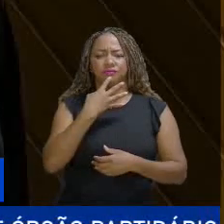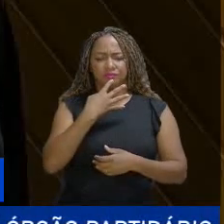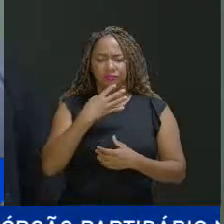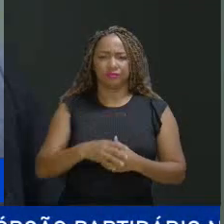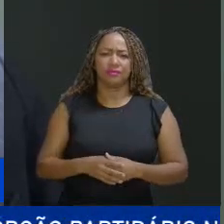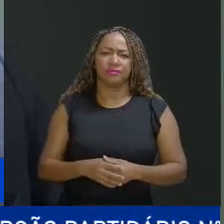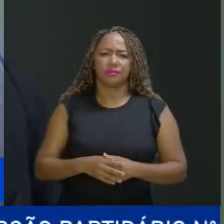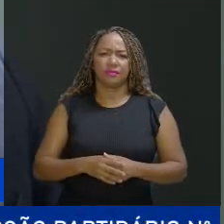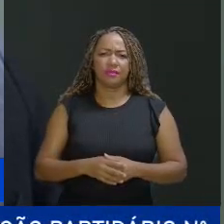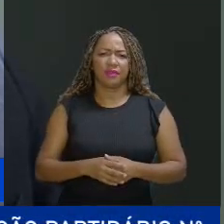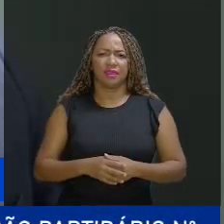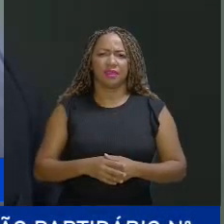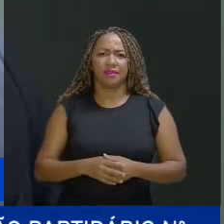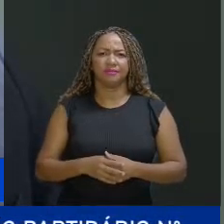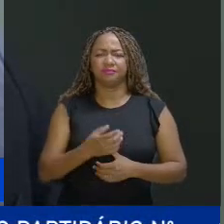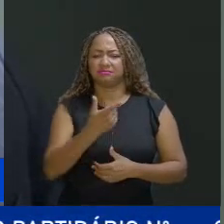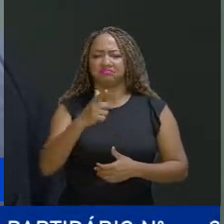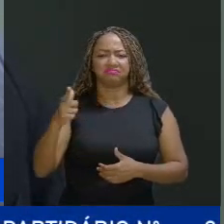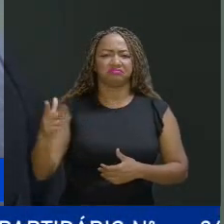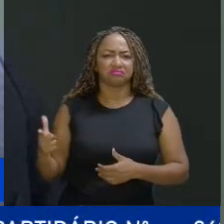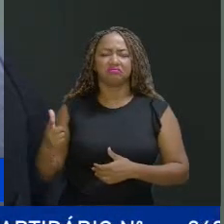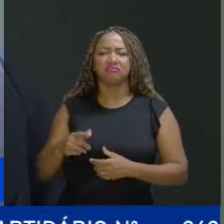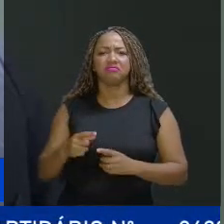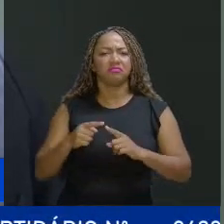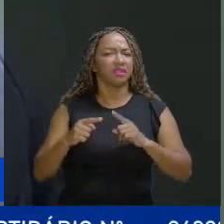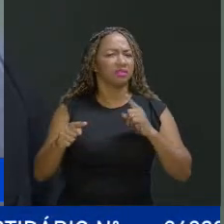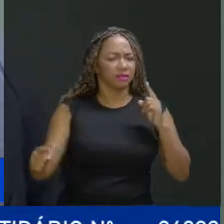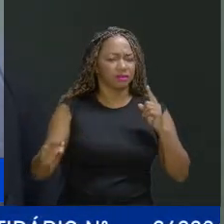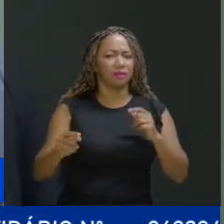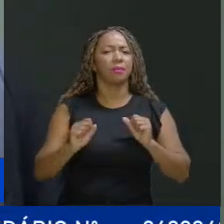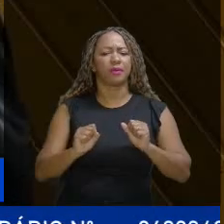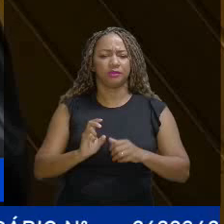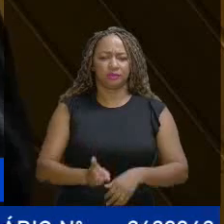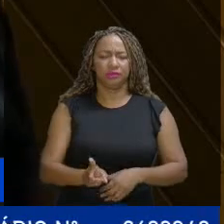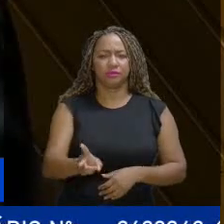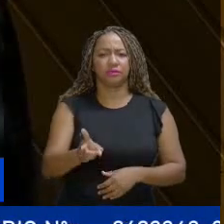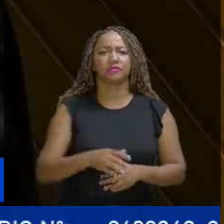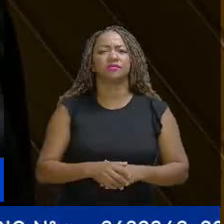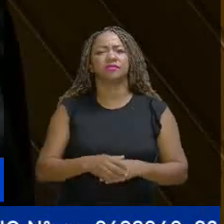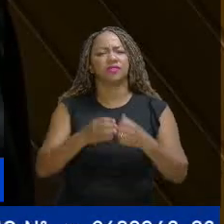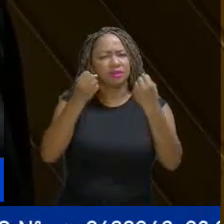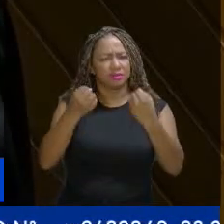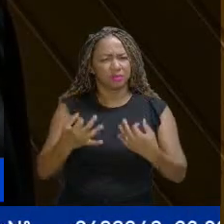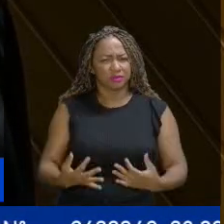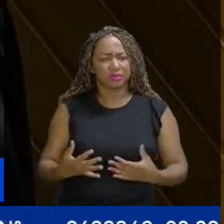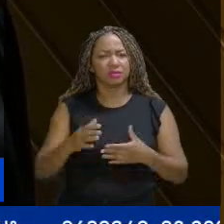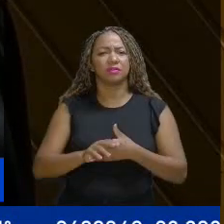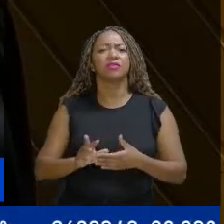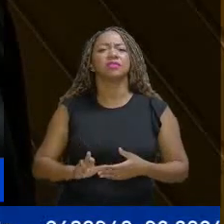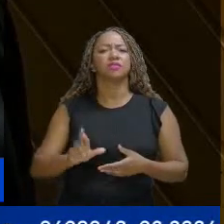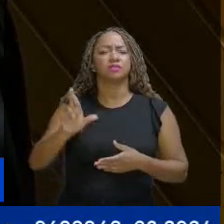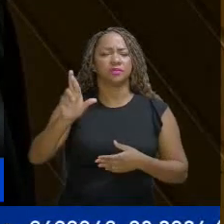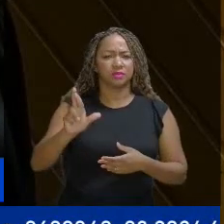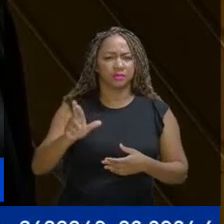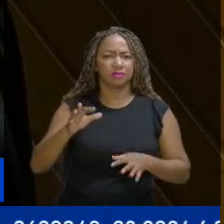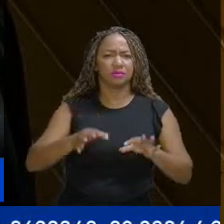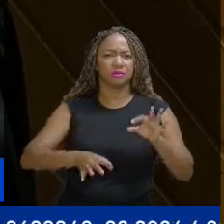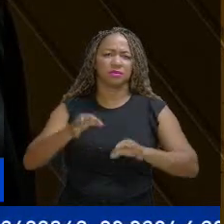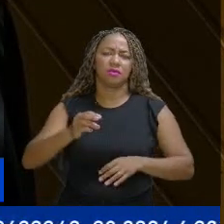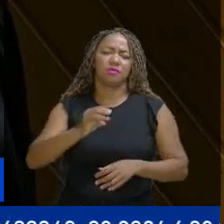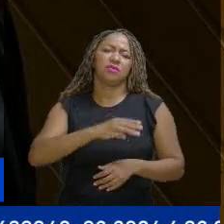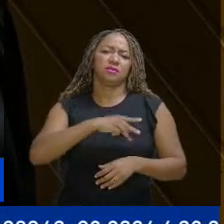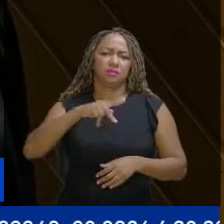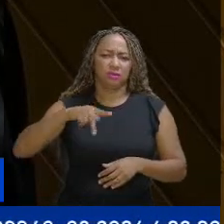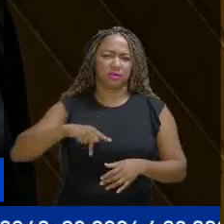Conheço do pedido. Não há identificação de divergência, prossiga. Conforme narrado, trata-se de representação ajuizada